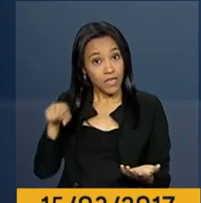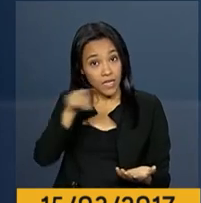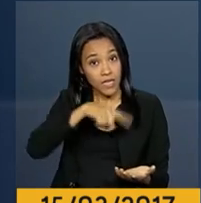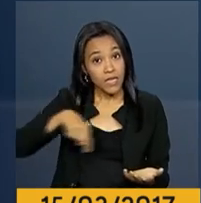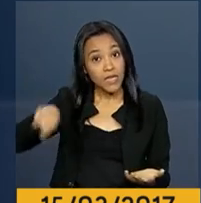nossos empresários